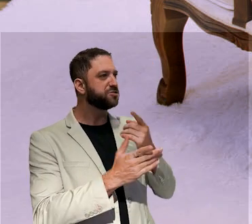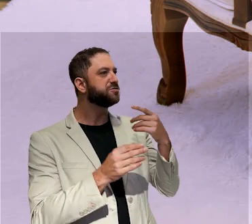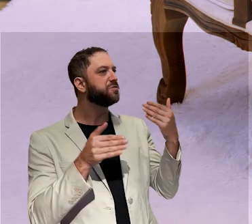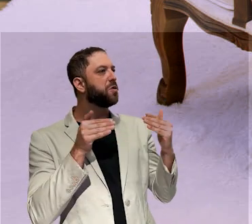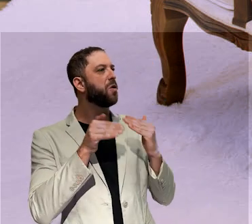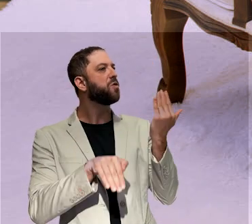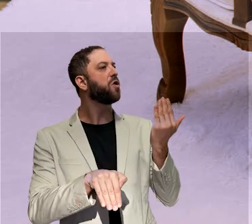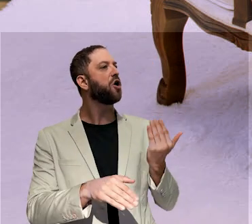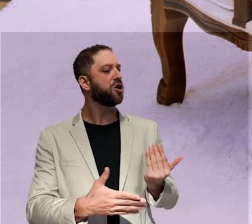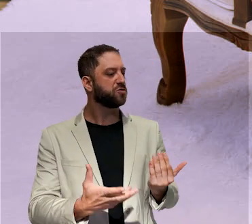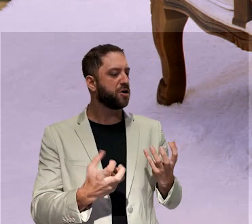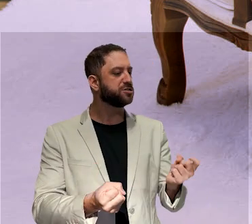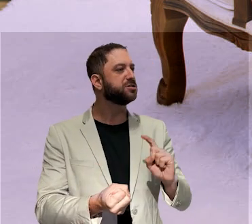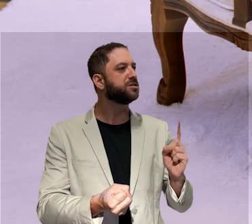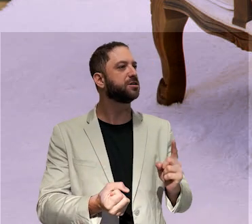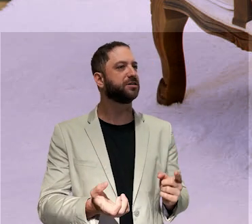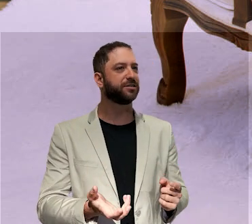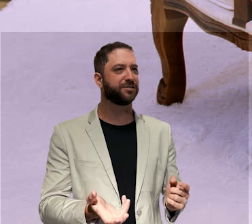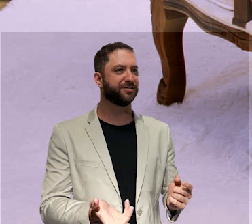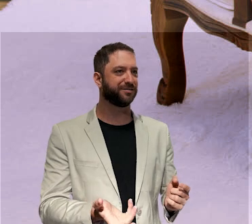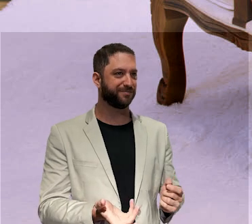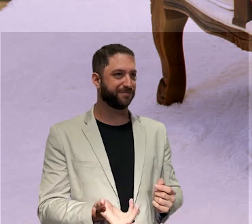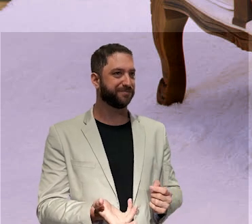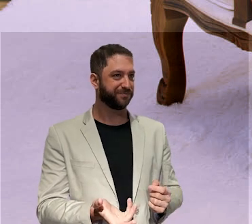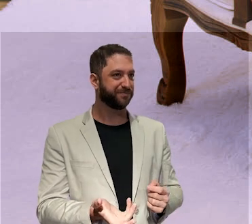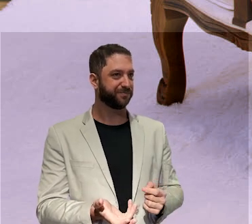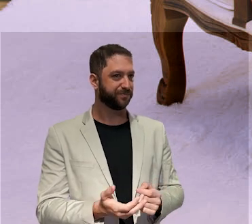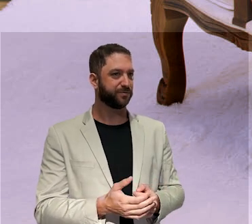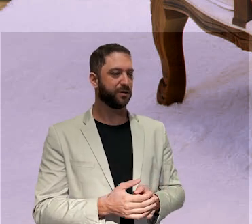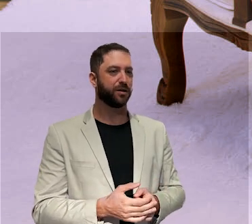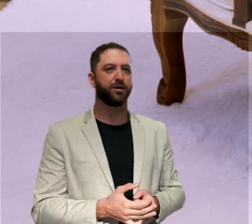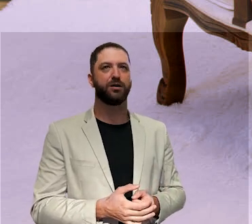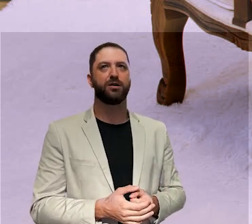sua crença, é uma ameaça